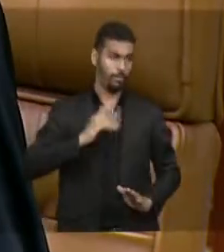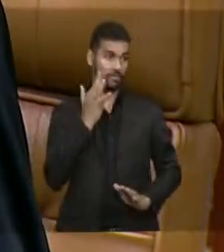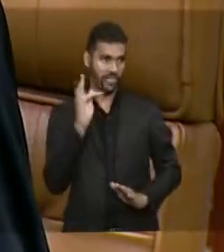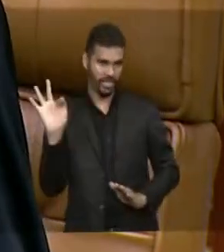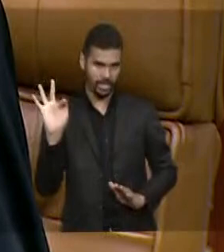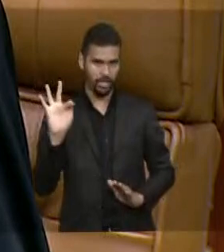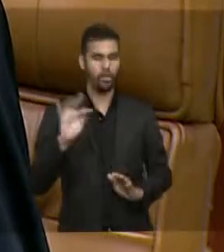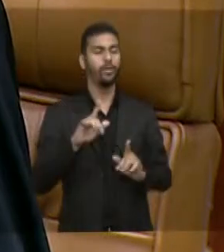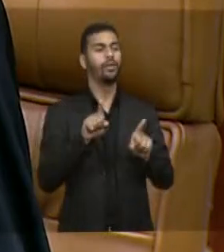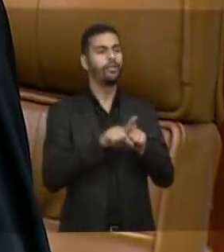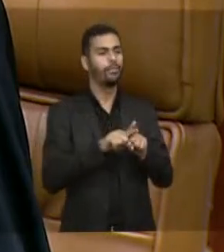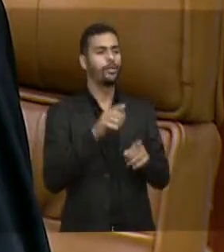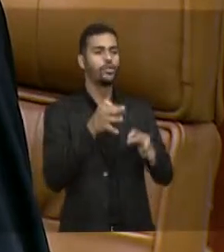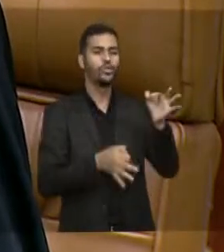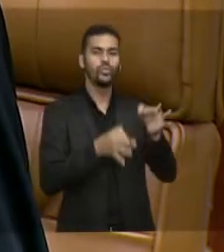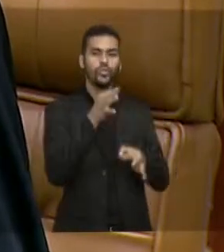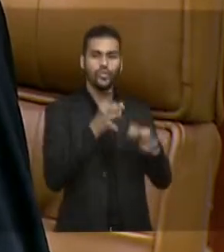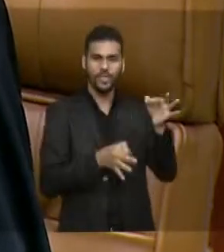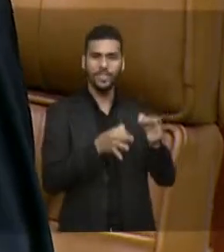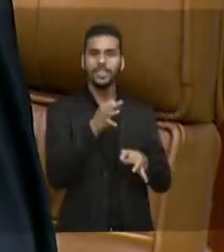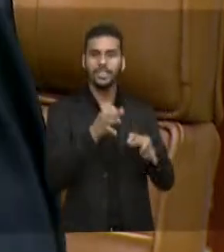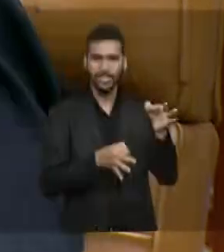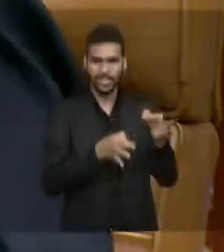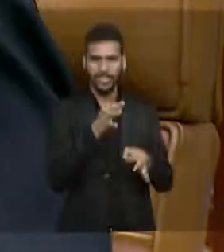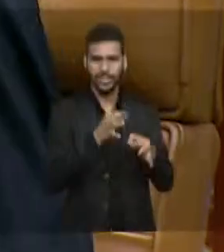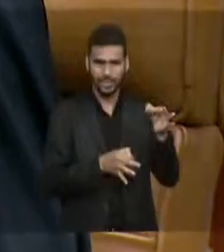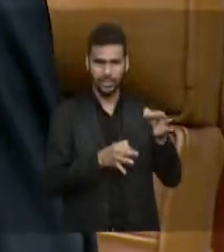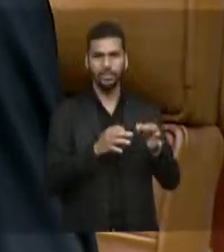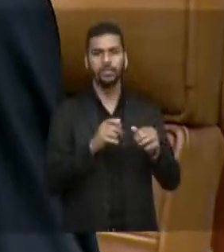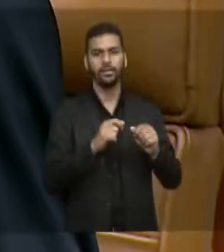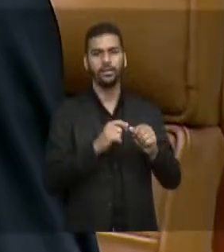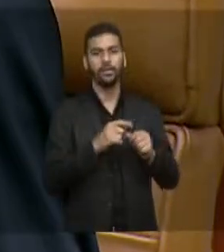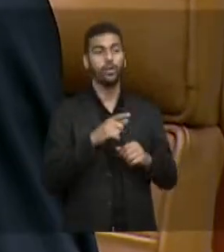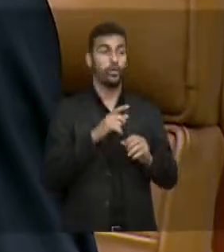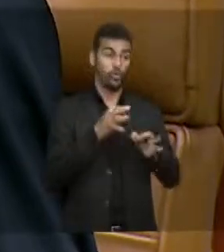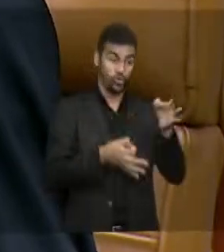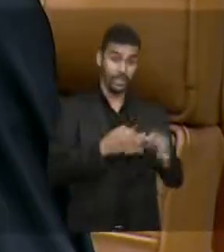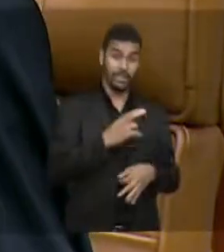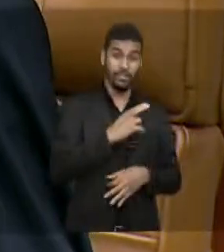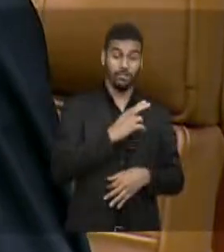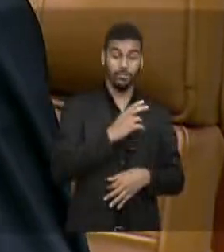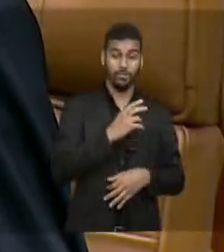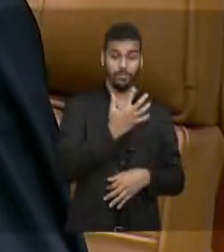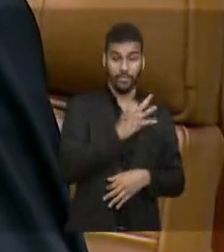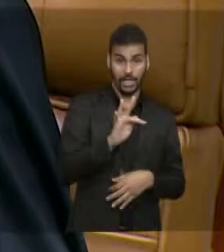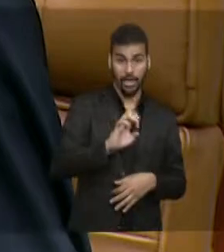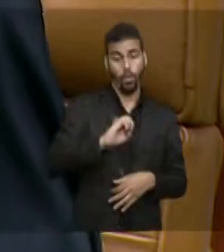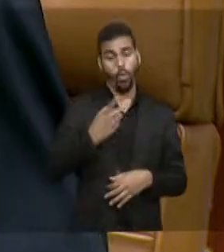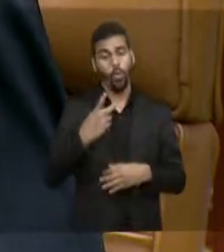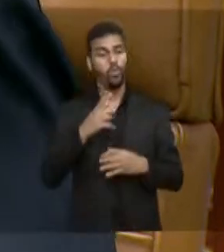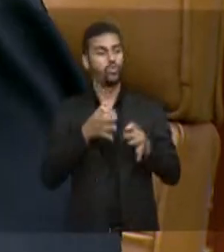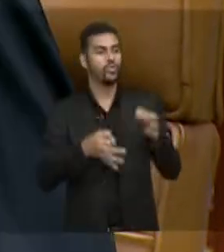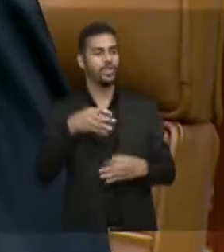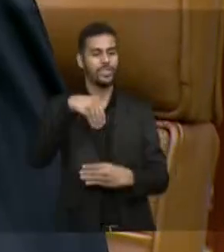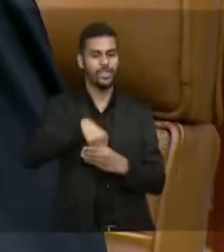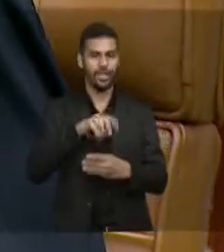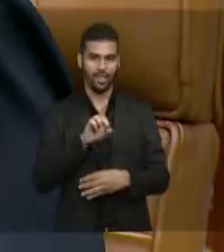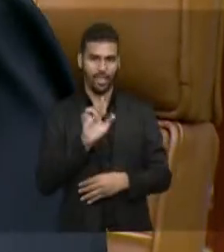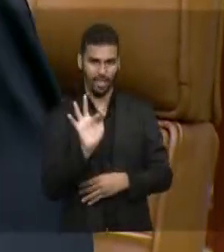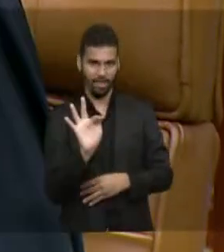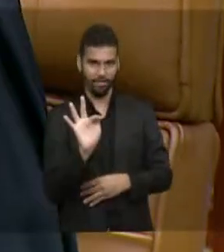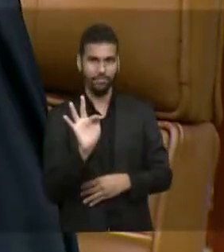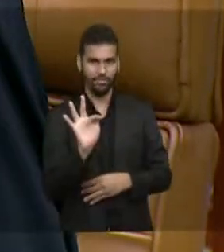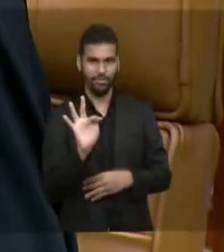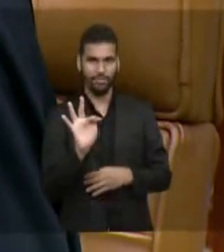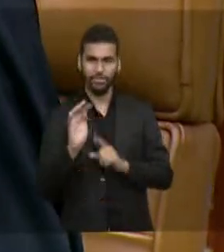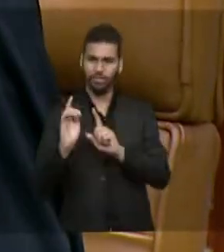que realizaram por delegação dessa relatoria foram ou juízes federais ou juízes do Distrito Federal realizamos Então